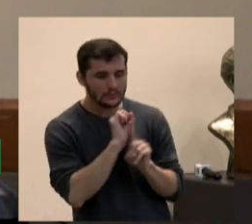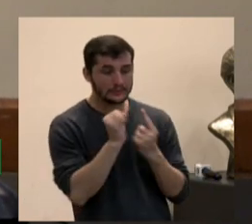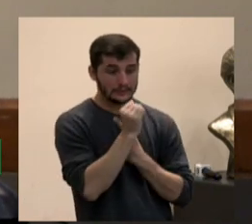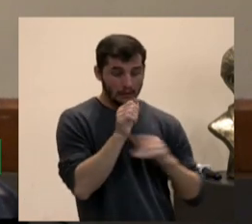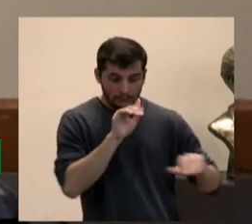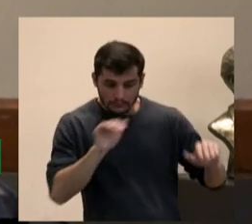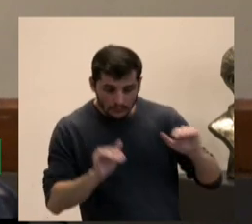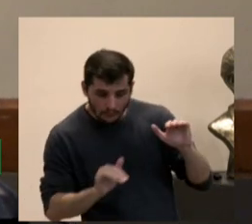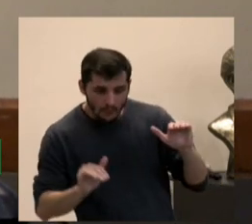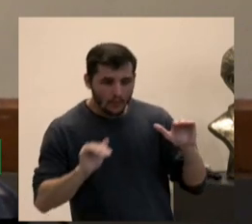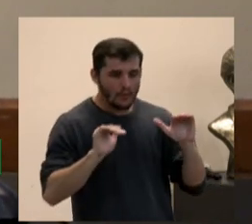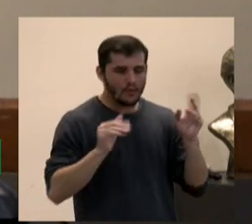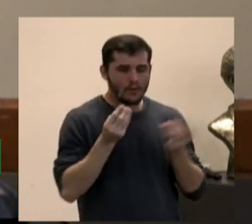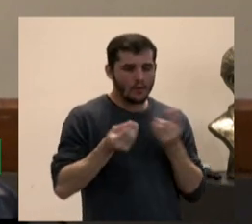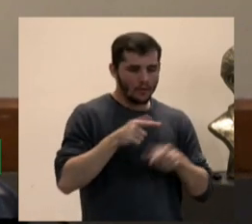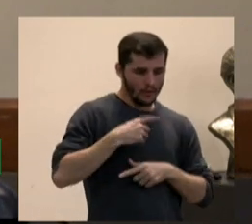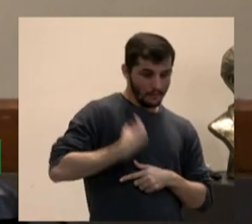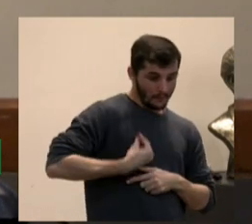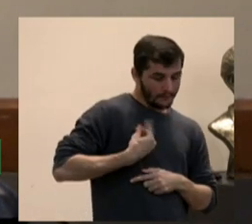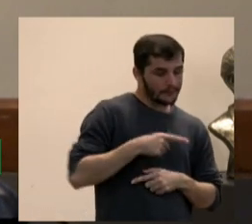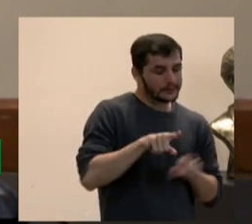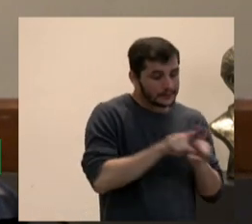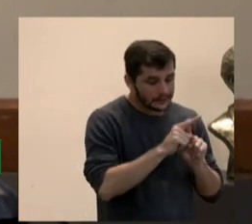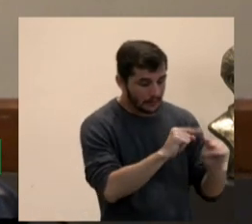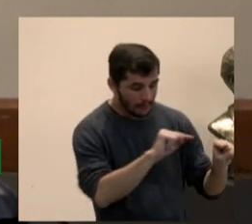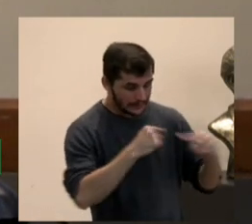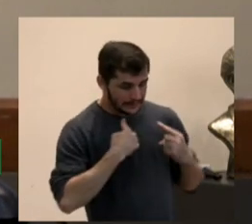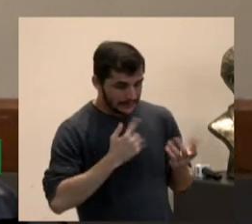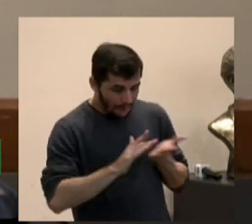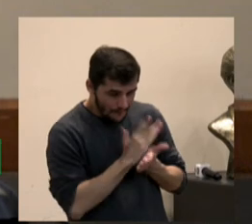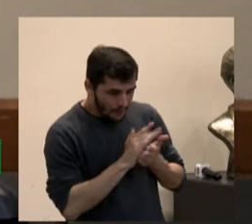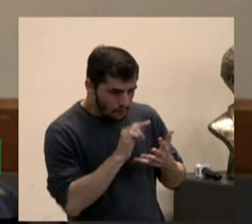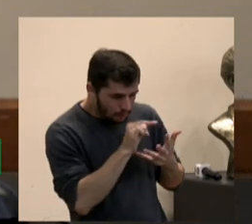infantil e educacionais, né, e alguns desafios